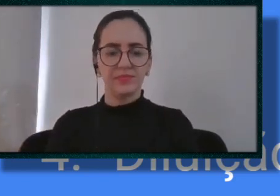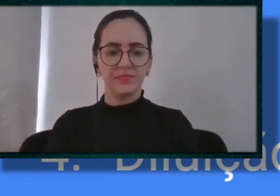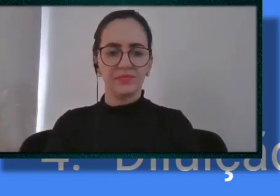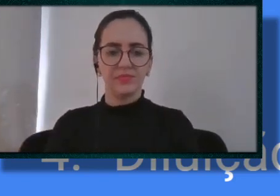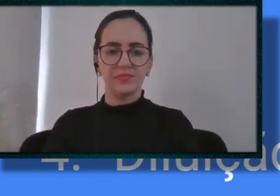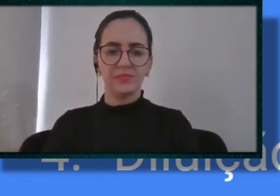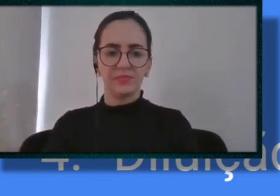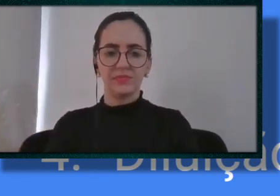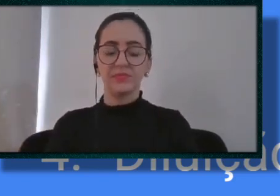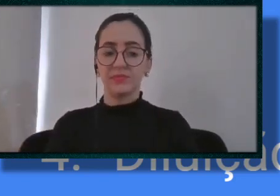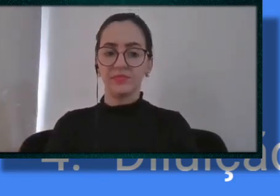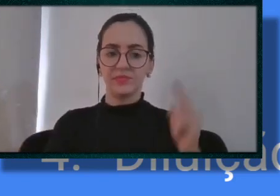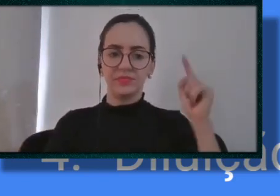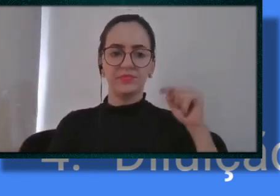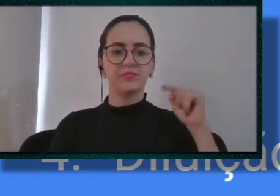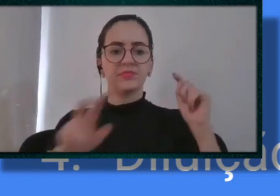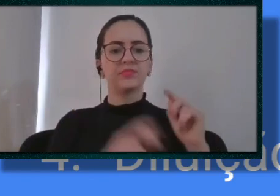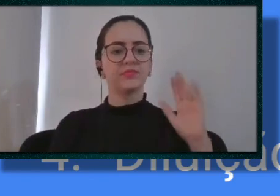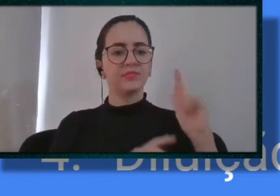litro.